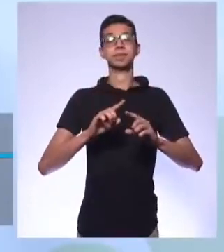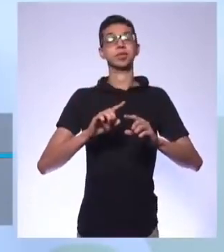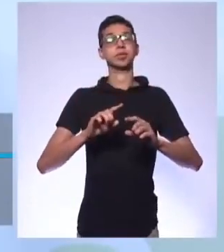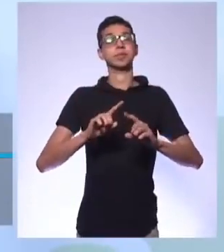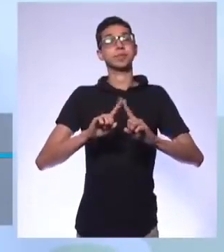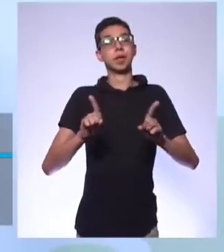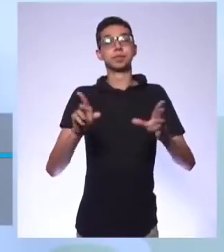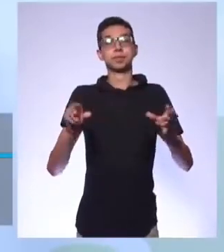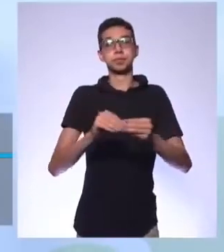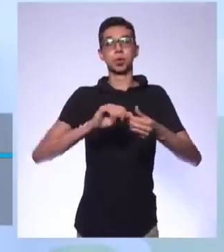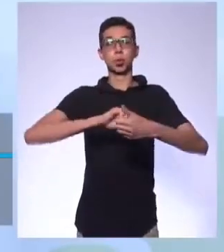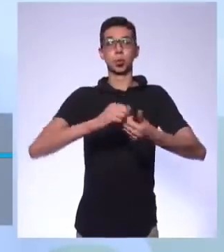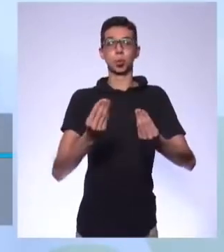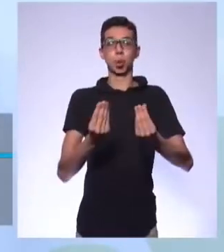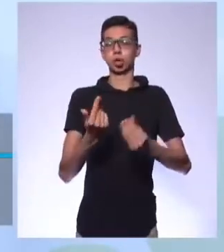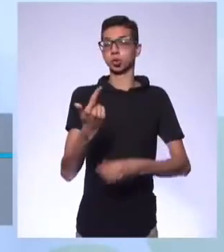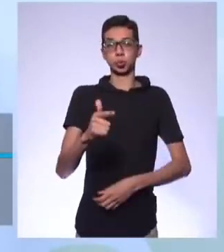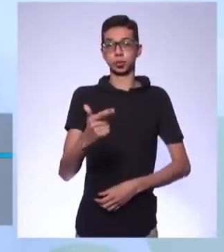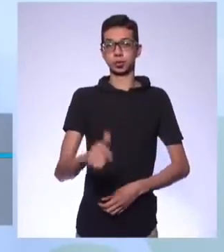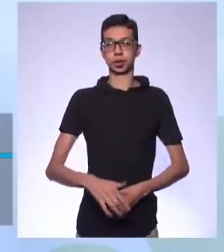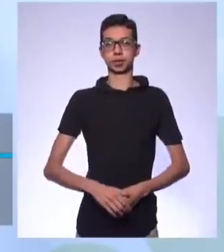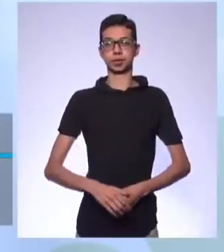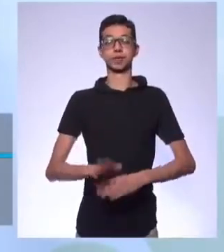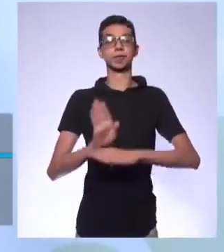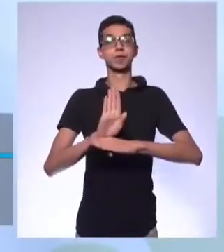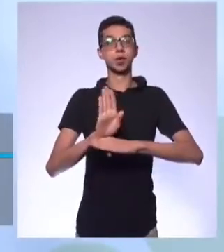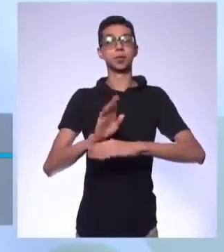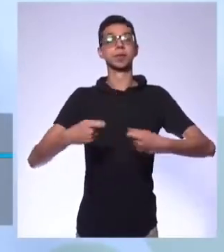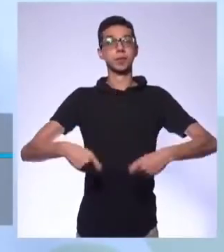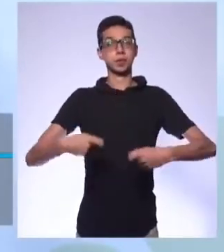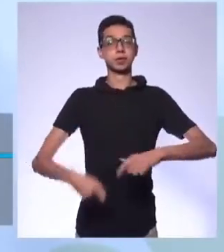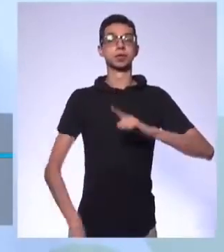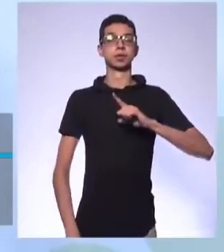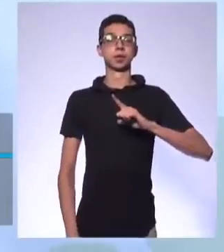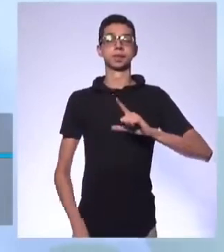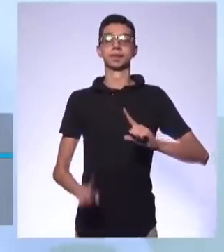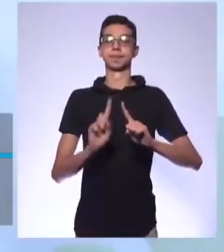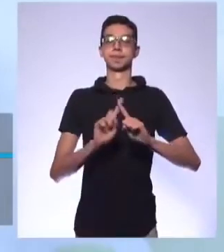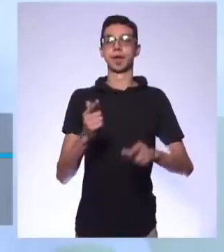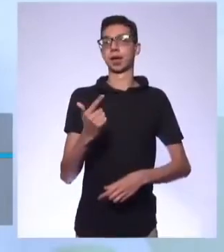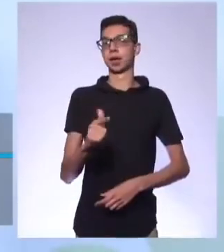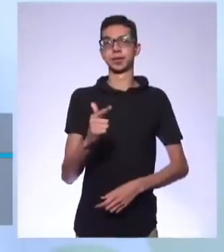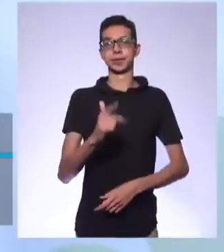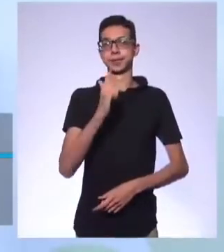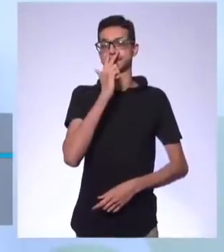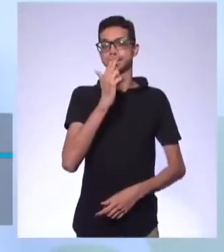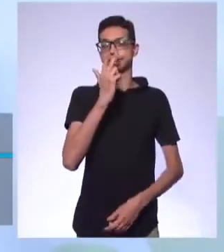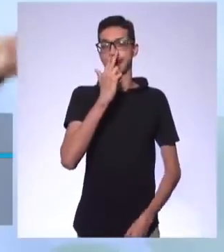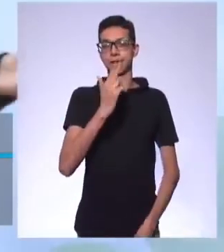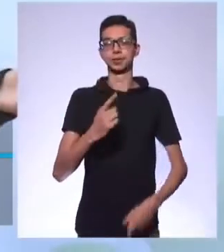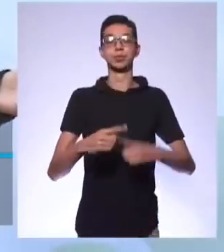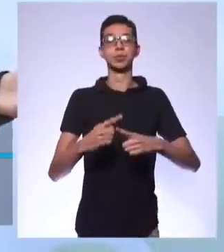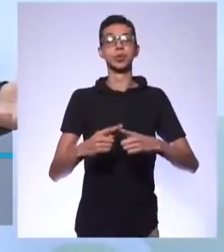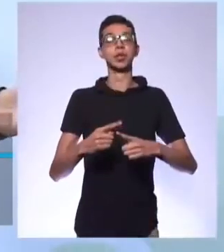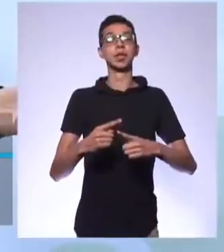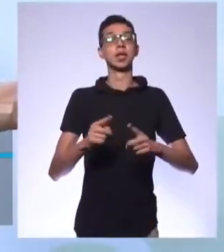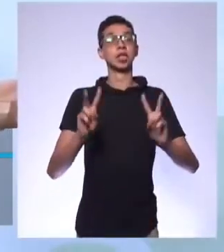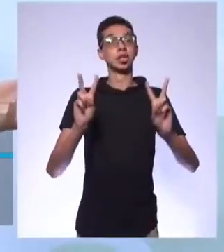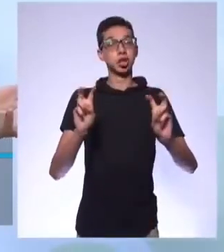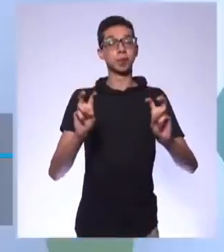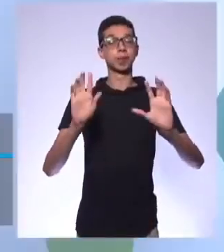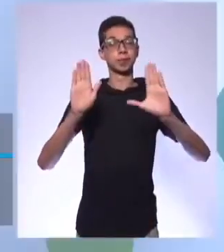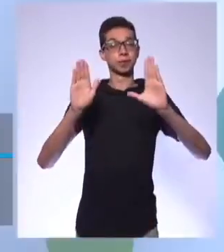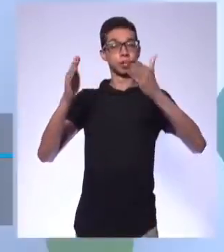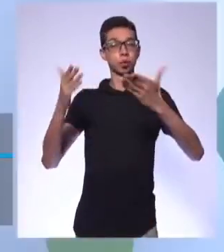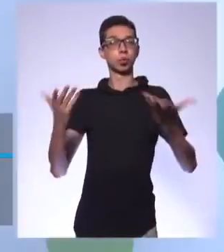resenha que deveria ter. A gente não tem a qualidade do filme que deveria ter, porque ela esbarra na questão do consumo, como a professora muito bem falou. Esse